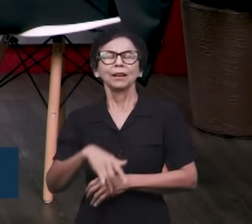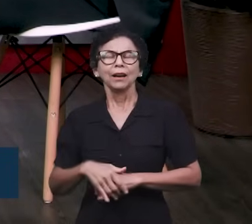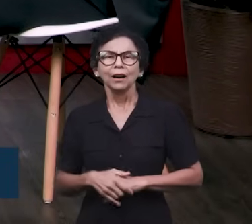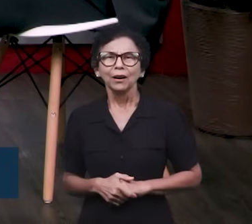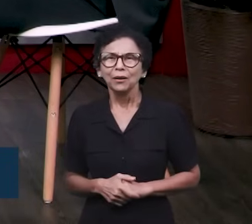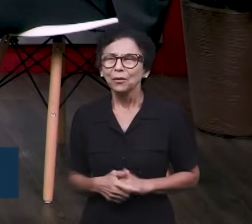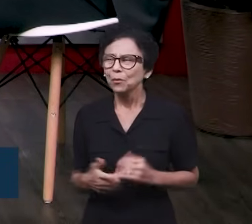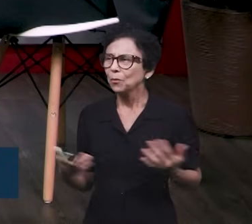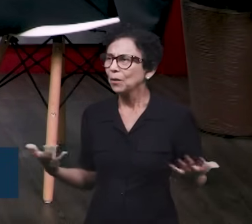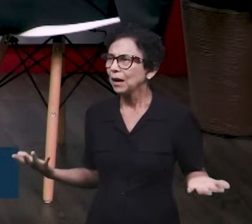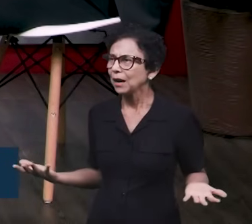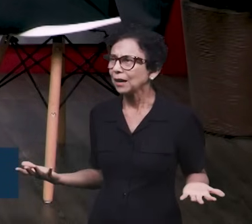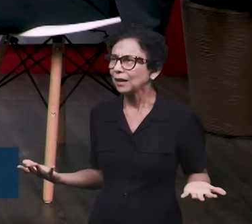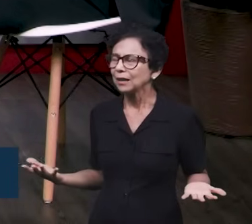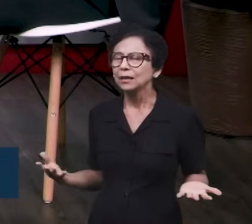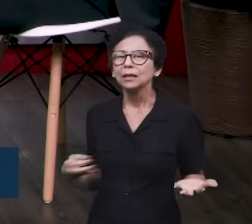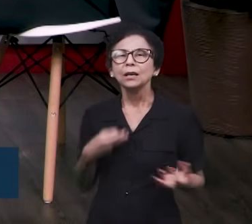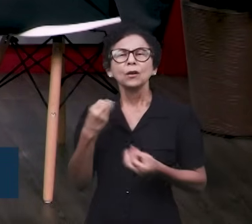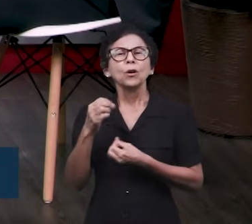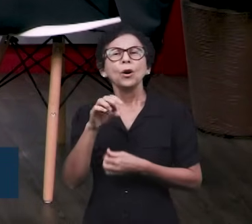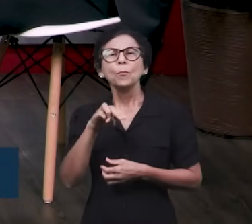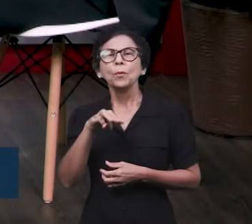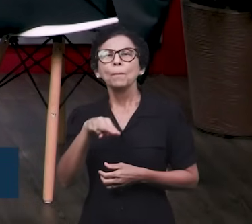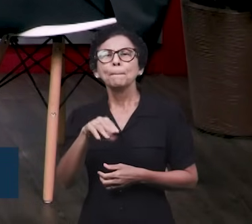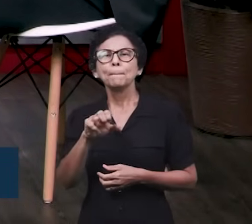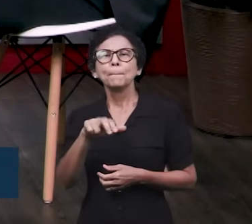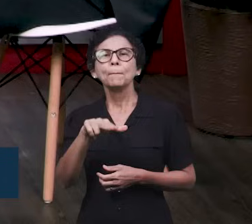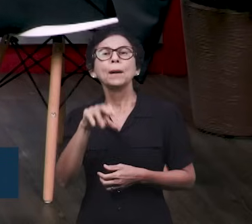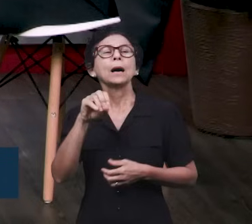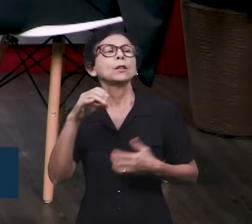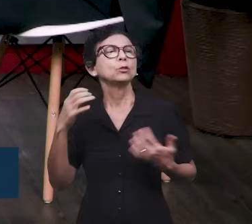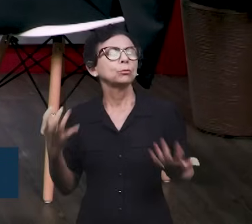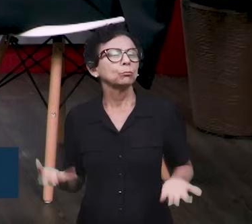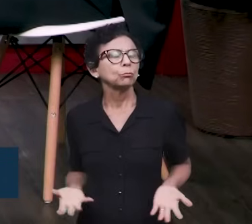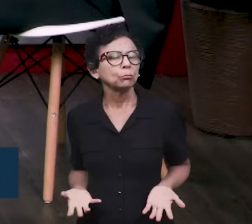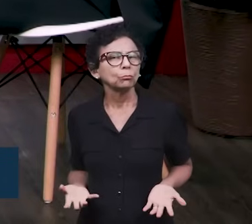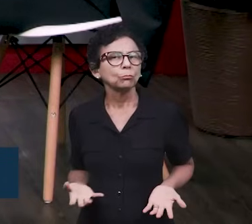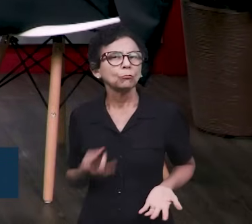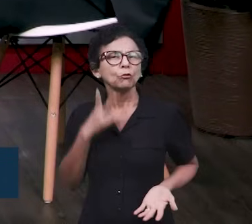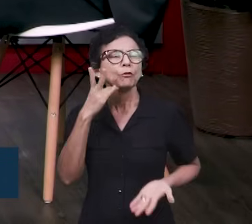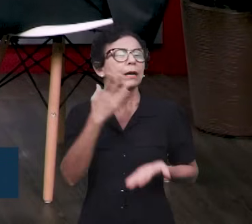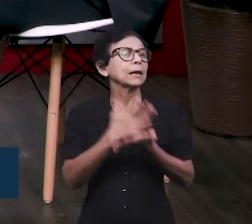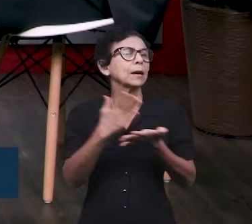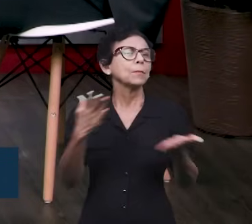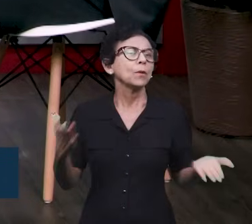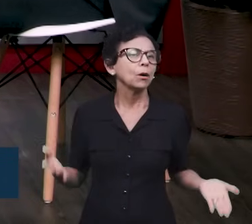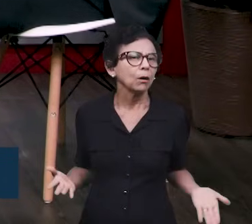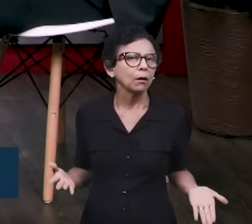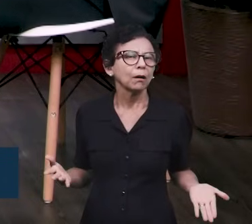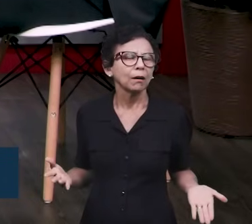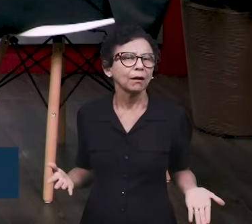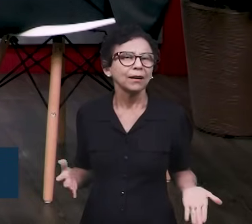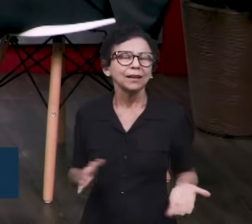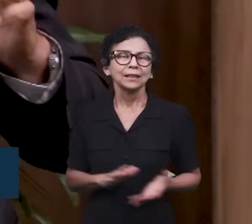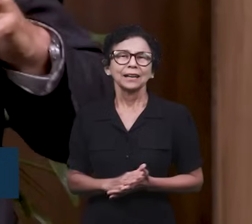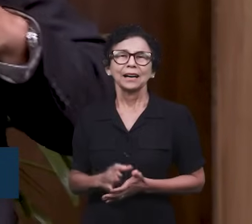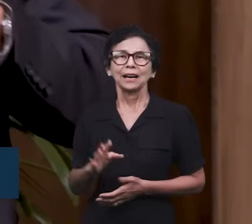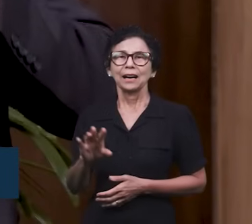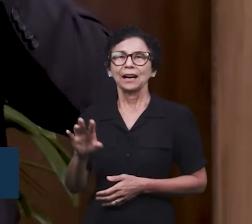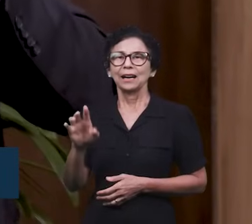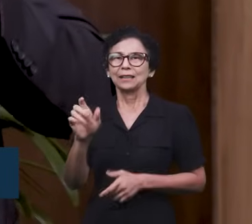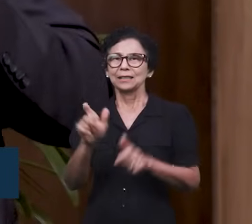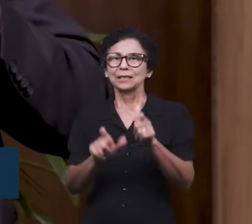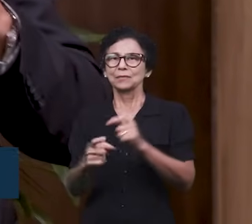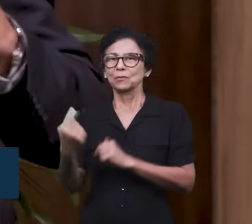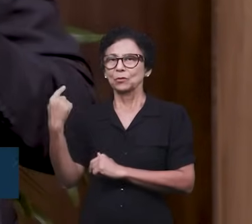aquietaram ele, né? Não, pediram para ele ficar tranquilo, né? E logo em seguida, né,